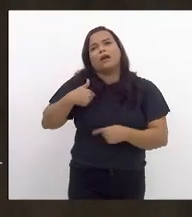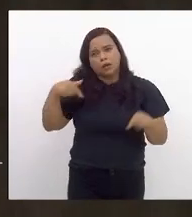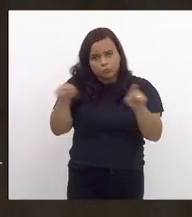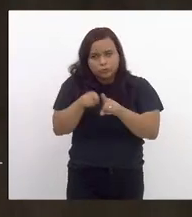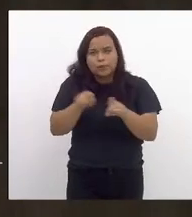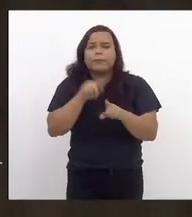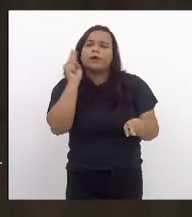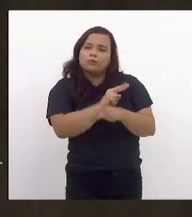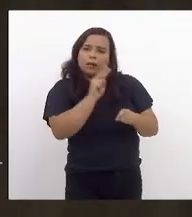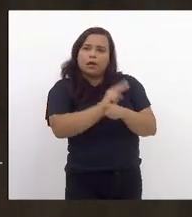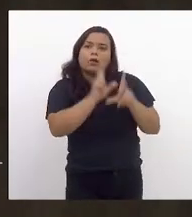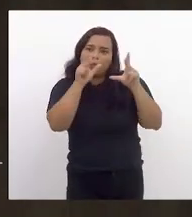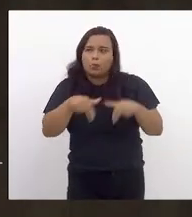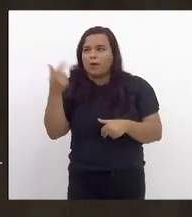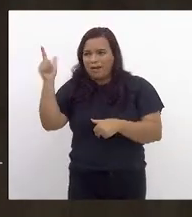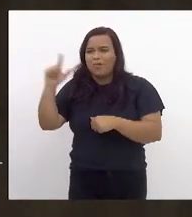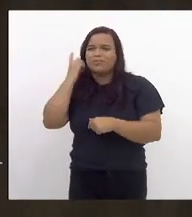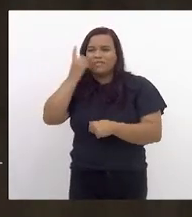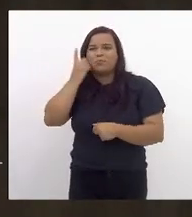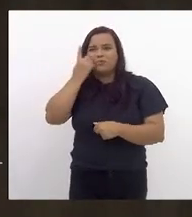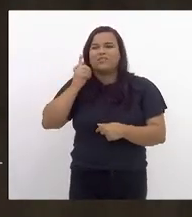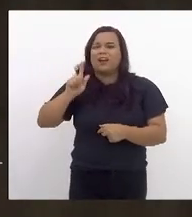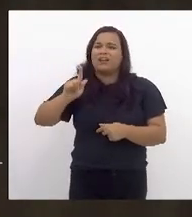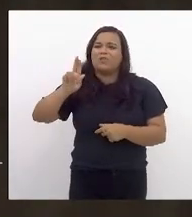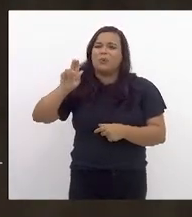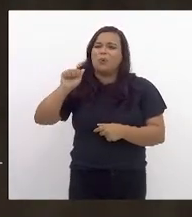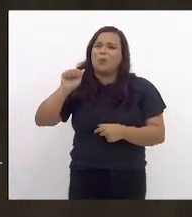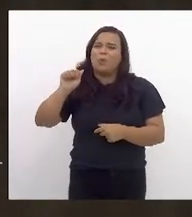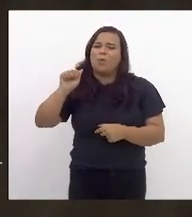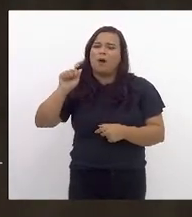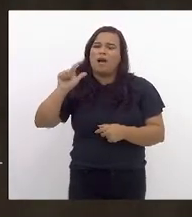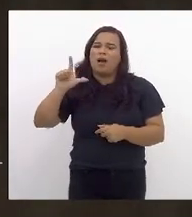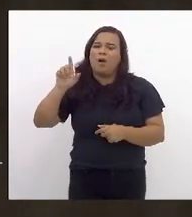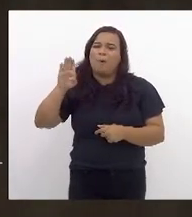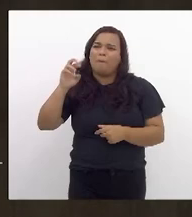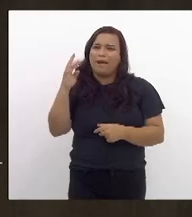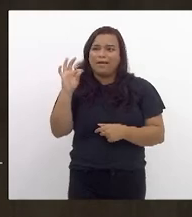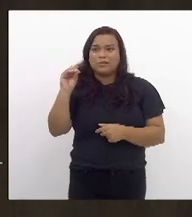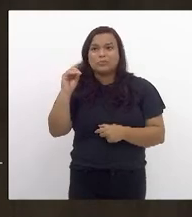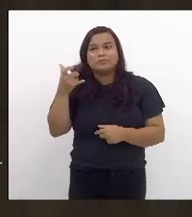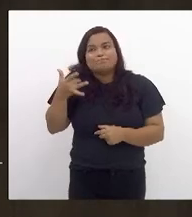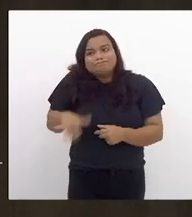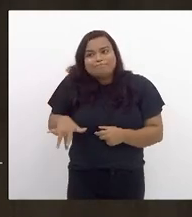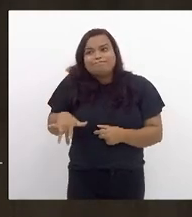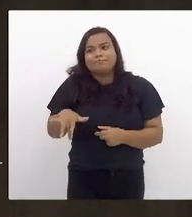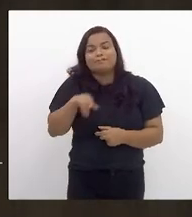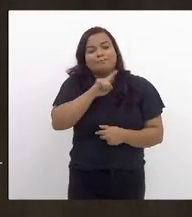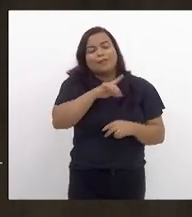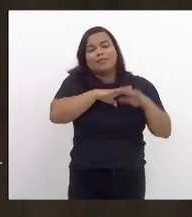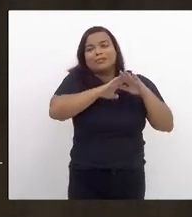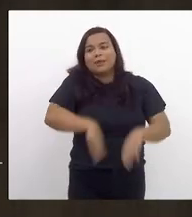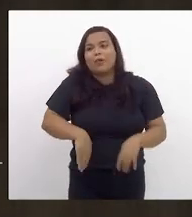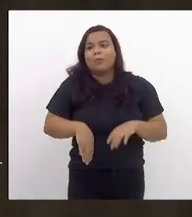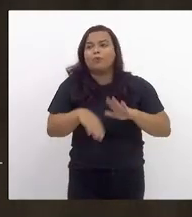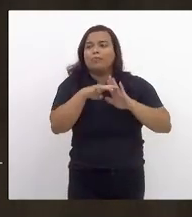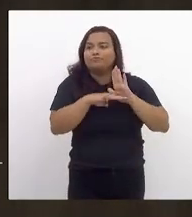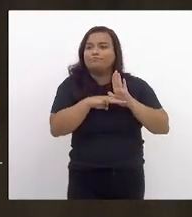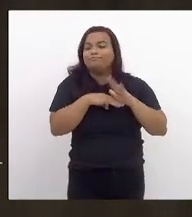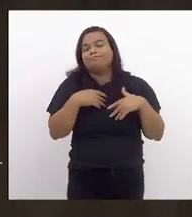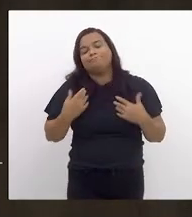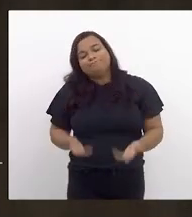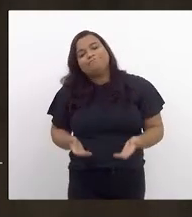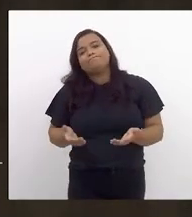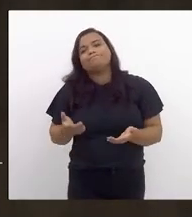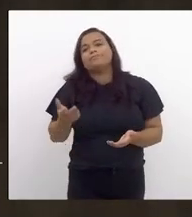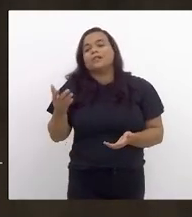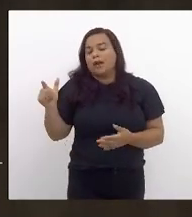aqui, infelizmente derrubado por aqueles defensores seletivos de direitos humanos. Mas uma pauta fundamental, que